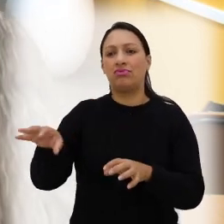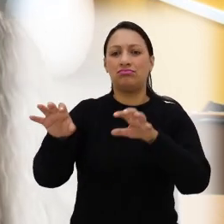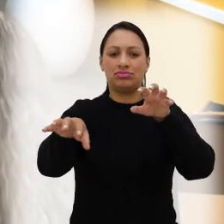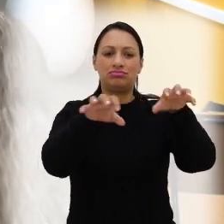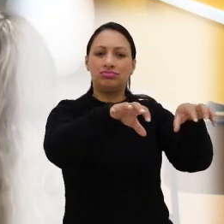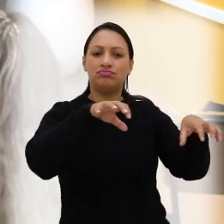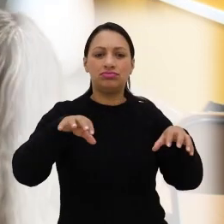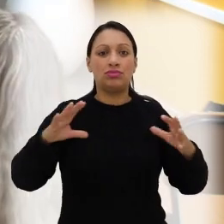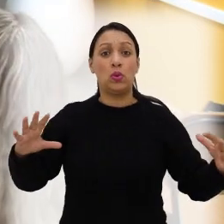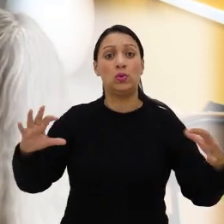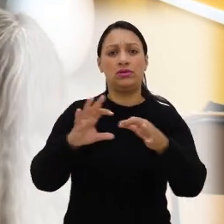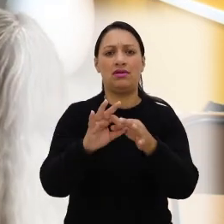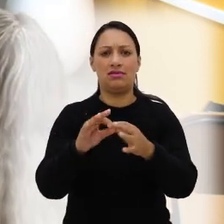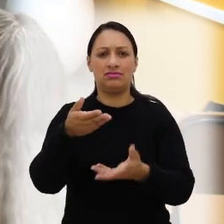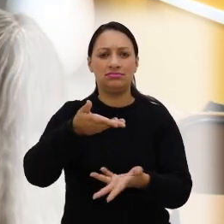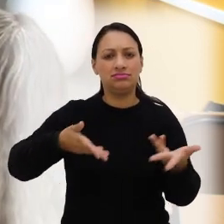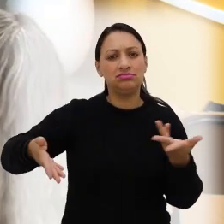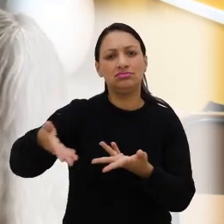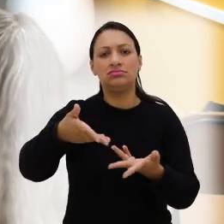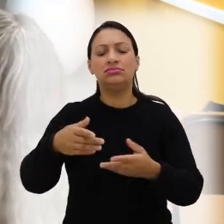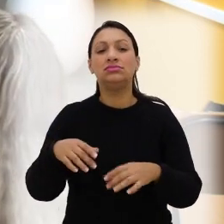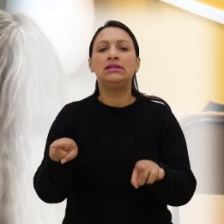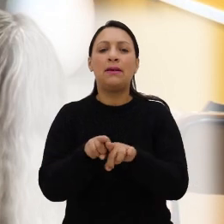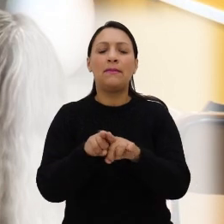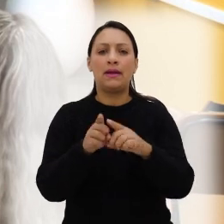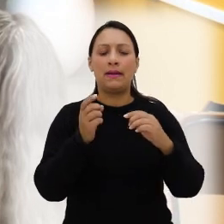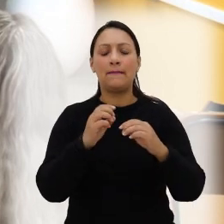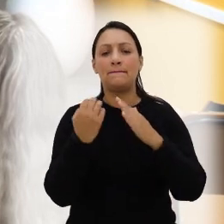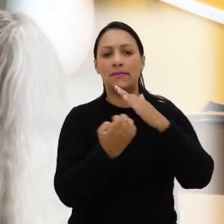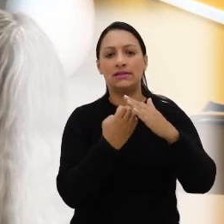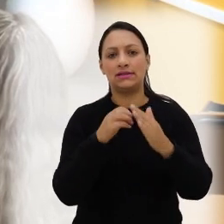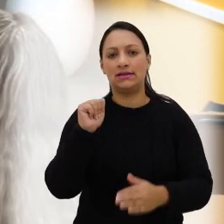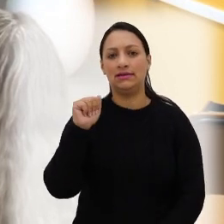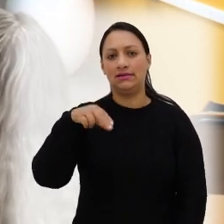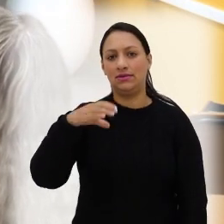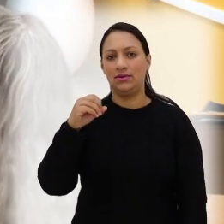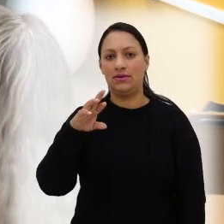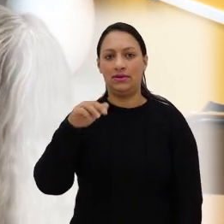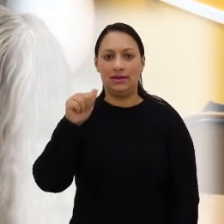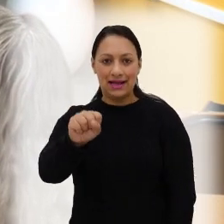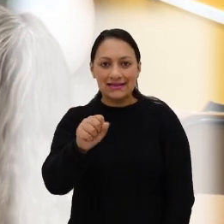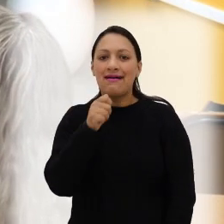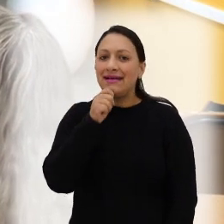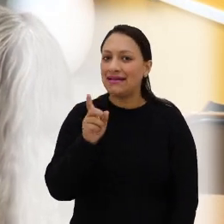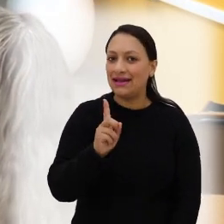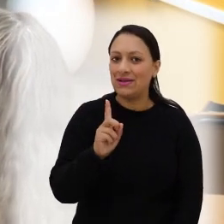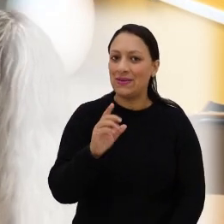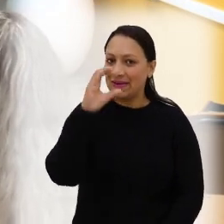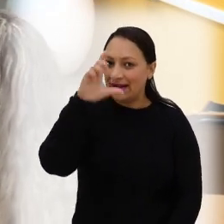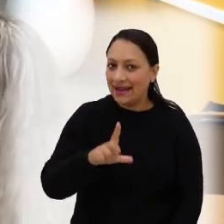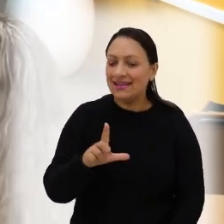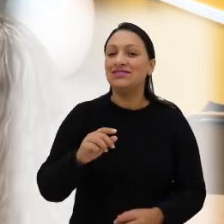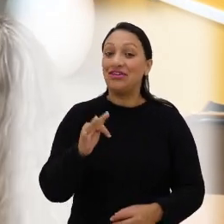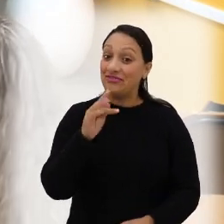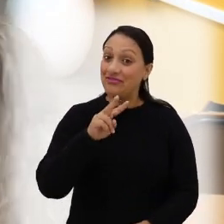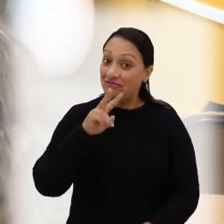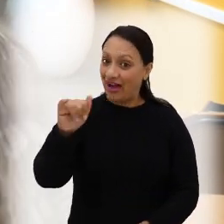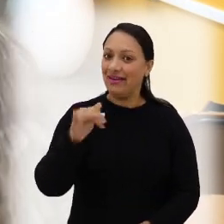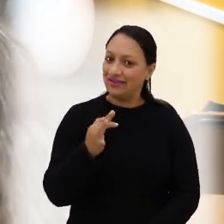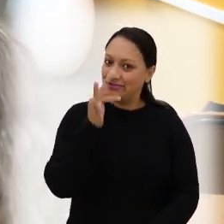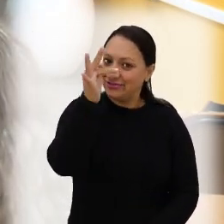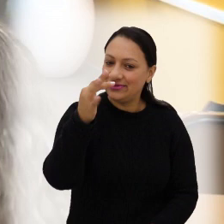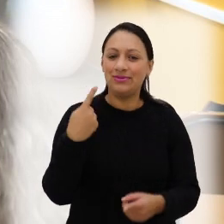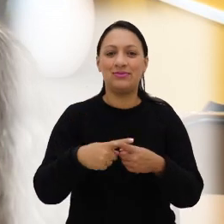âncoras, várias das empresas, praticamente todas, são nossos clientes, os que não são vão ser, porque a gente está em cima, né? É a